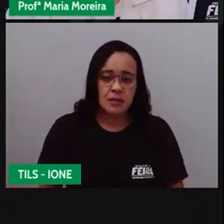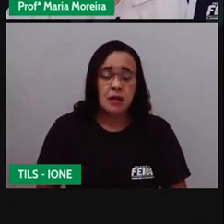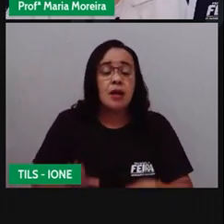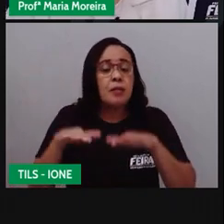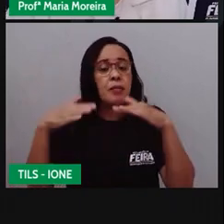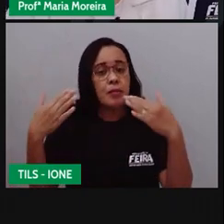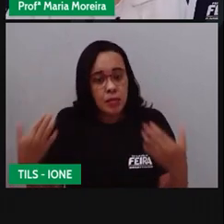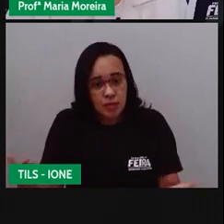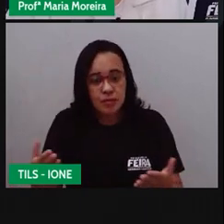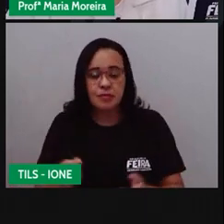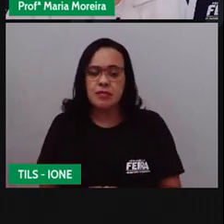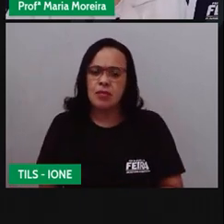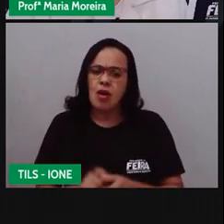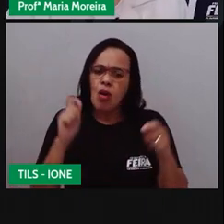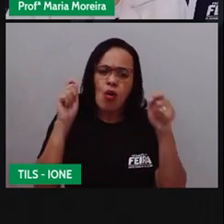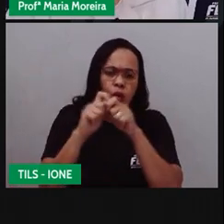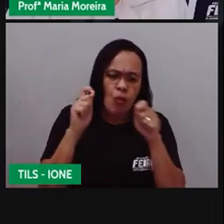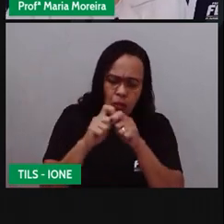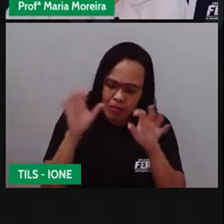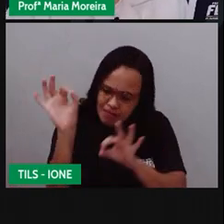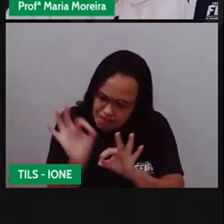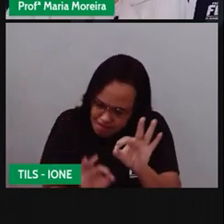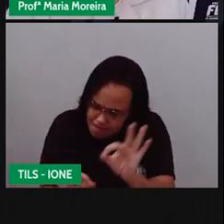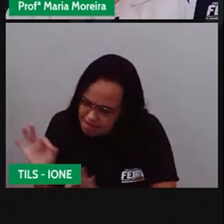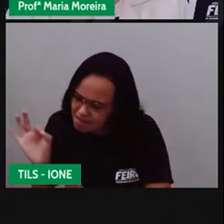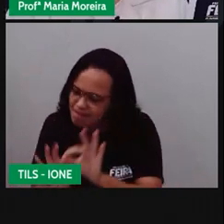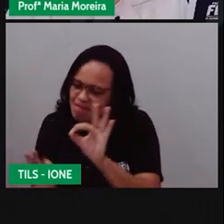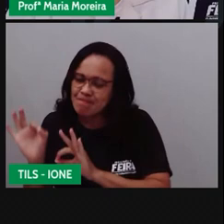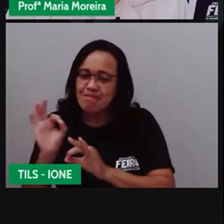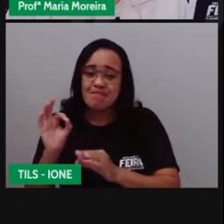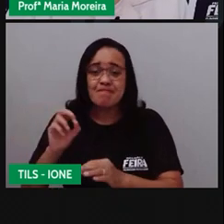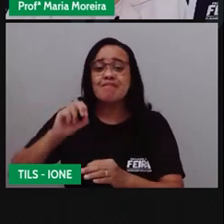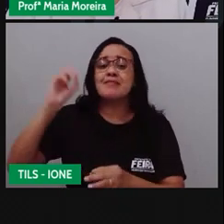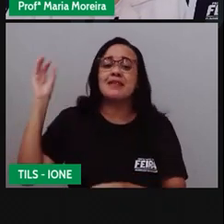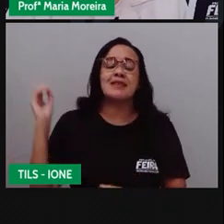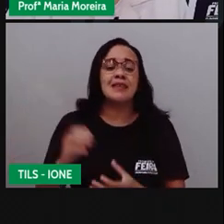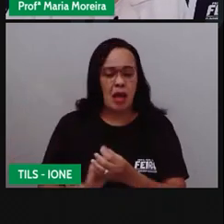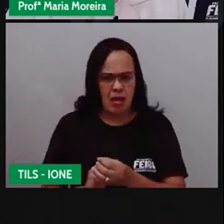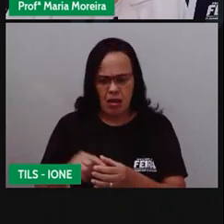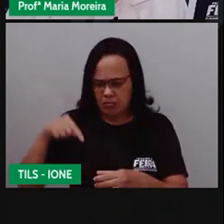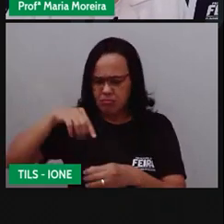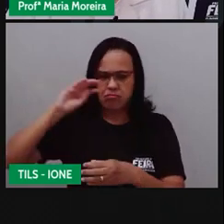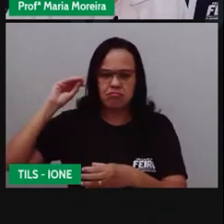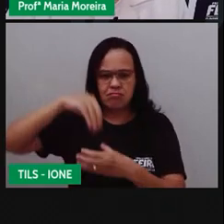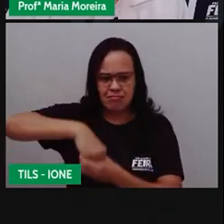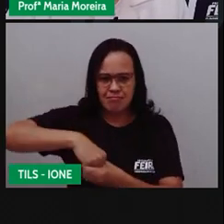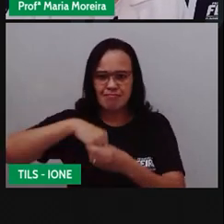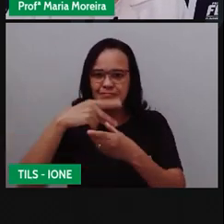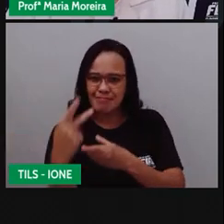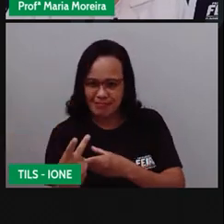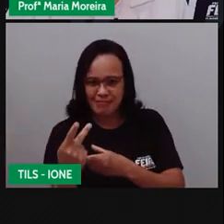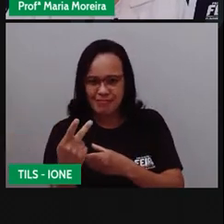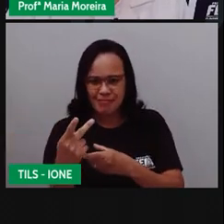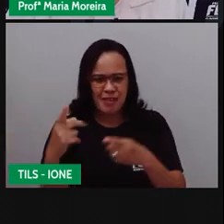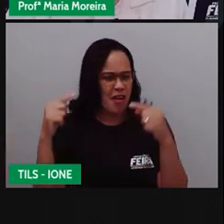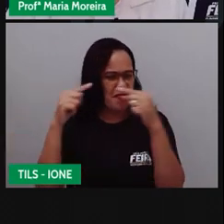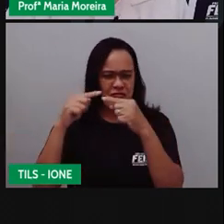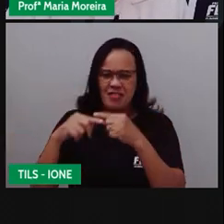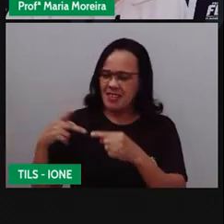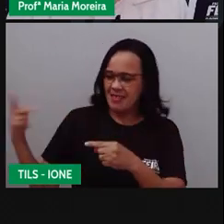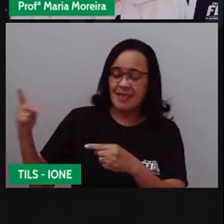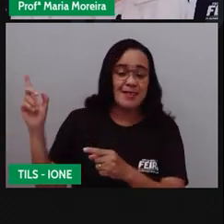Bom, como fazer uma biografia? Lembrando que biografia não é querer saber da vida dos